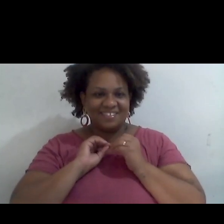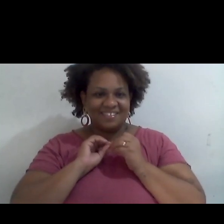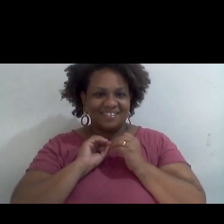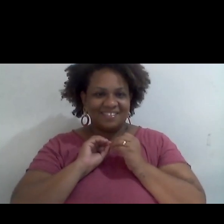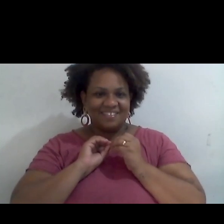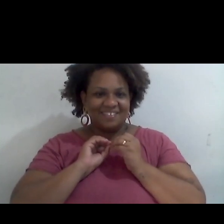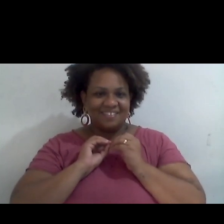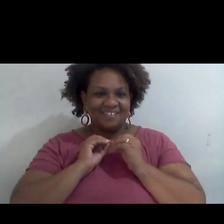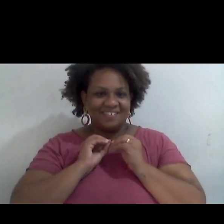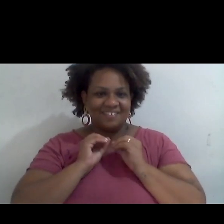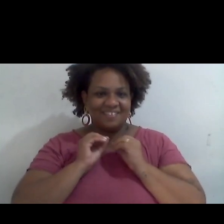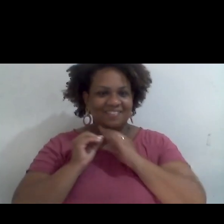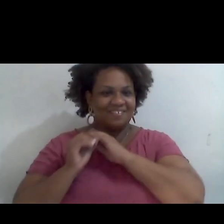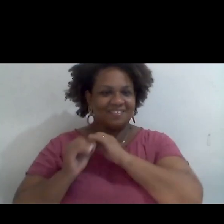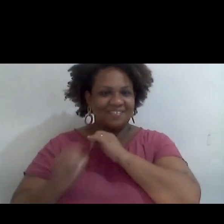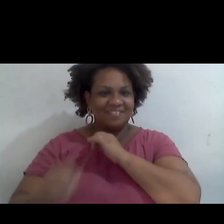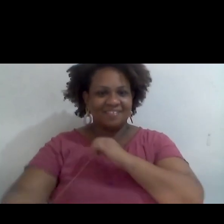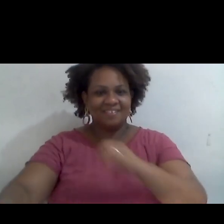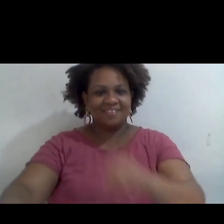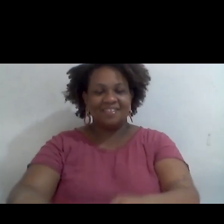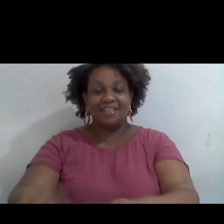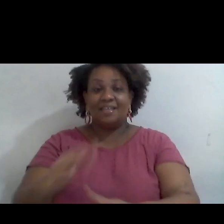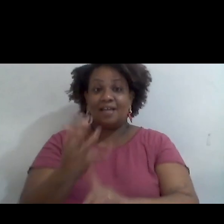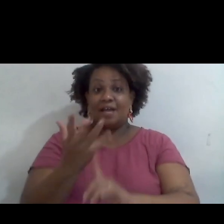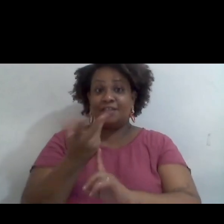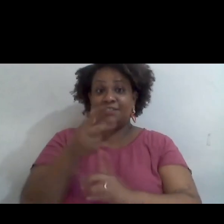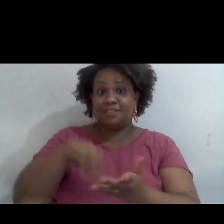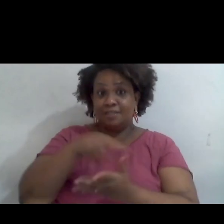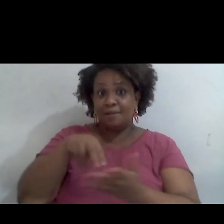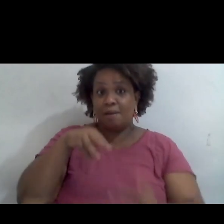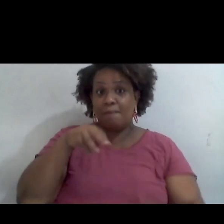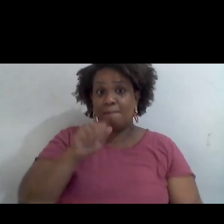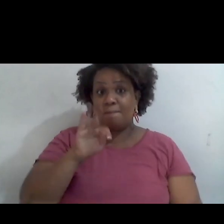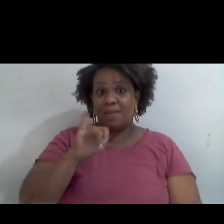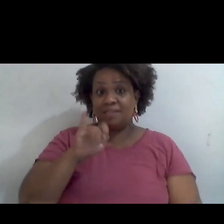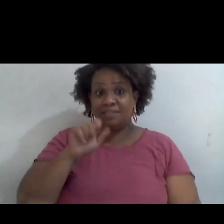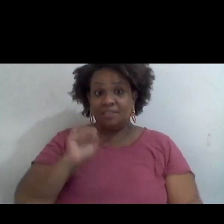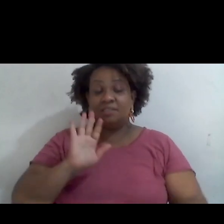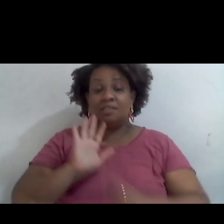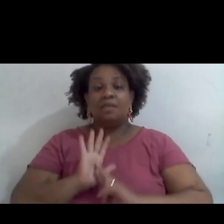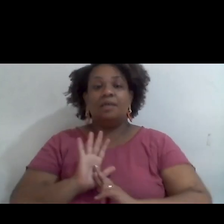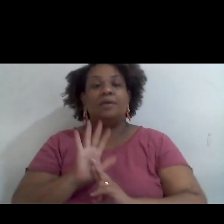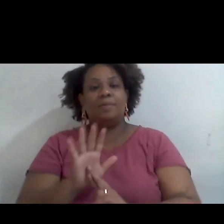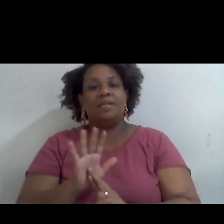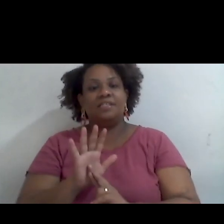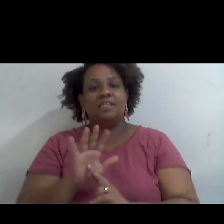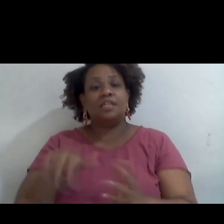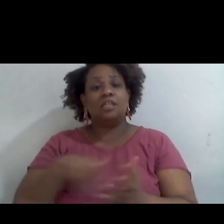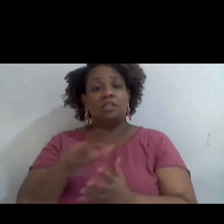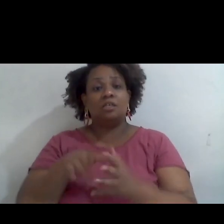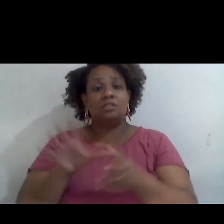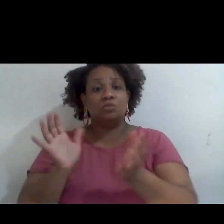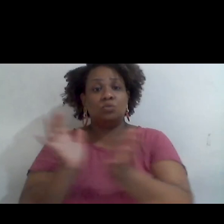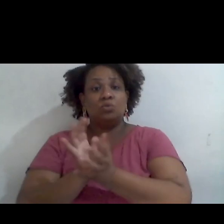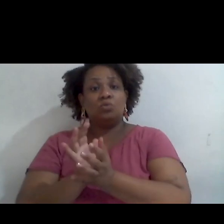Caderno. Oi, gente, eu sou Matias Santiago, eu sou artista da dança. Estou aqui representando a Reunião Emergente Dança. Sou